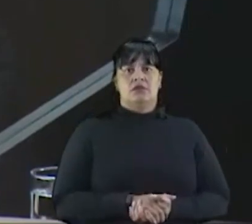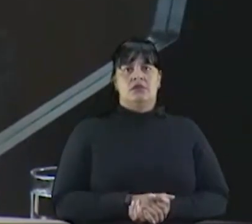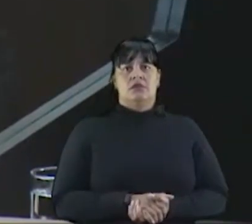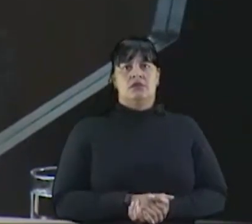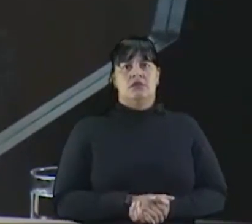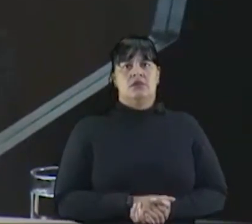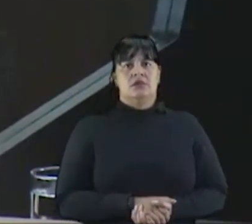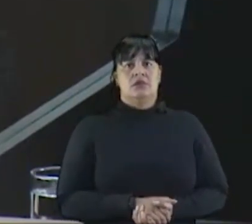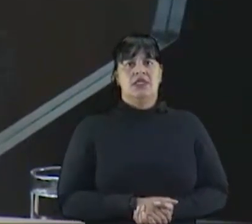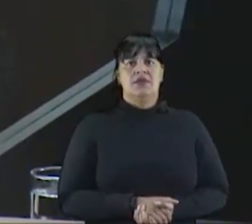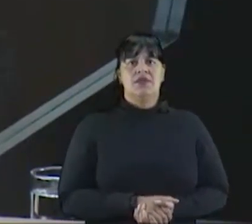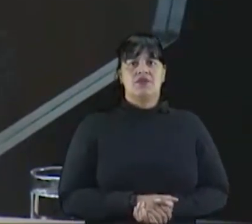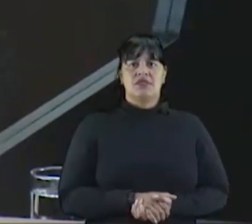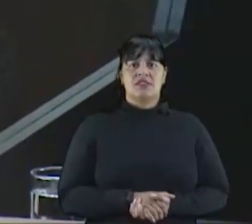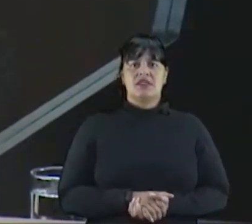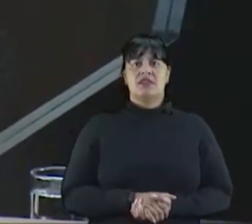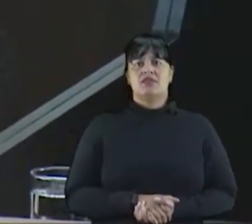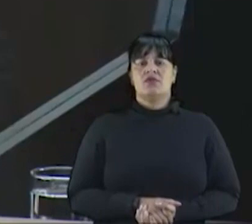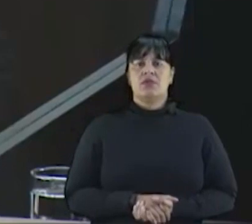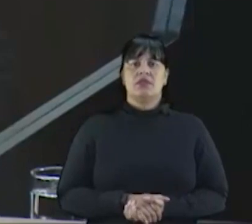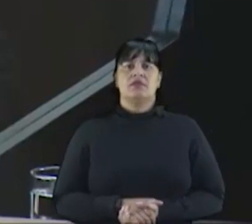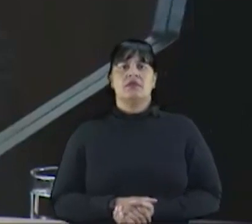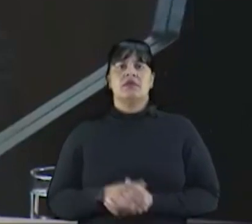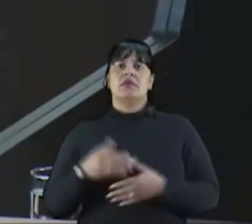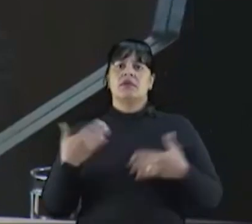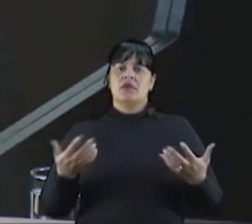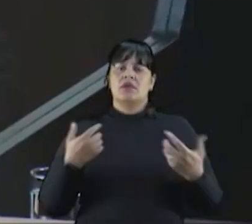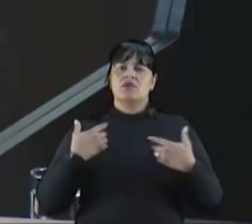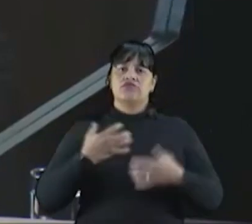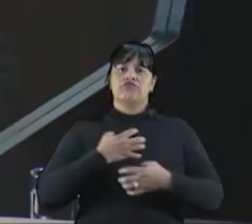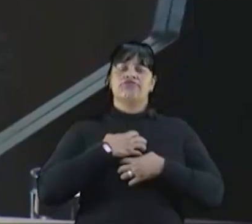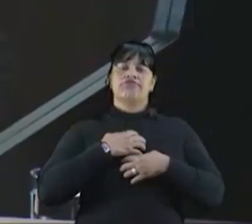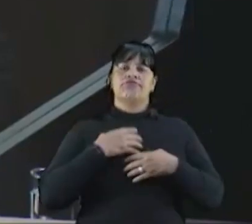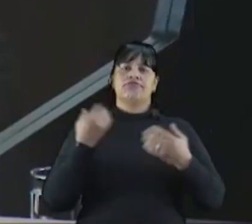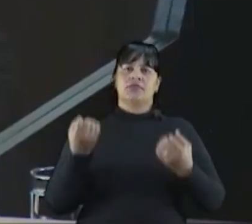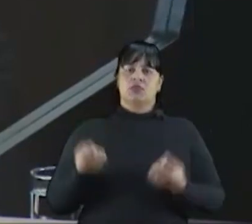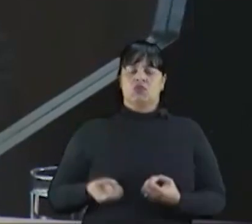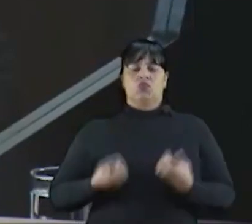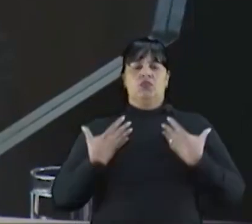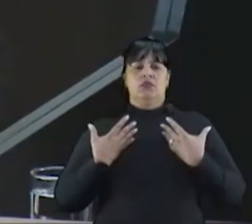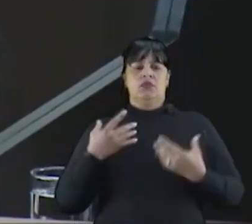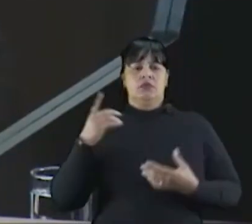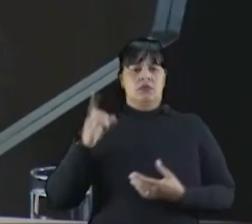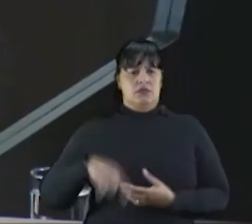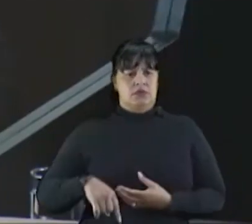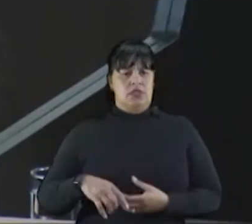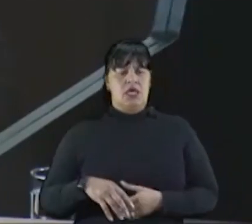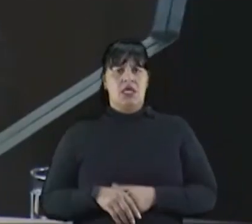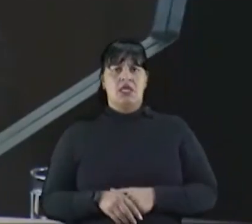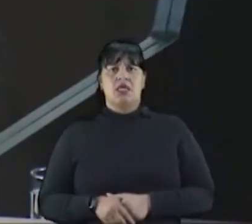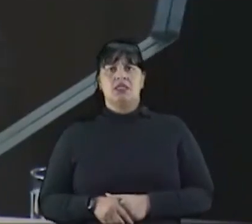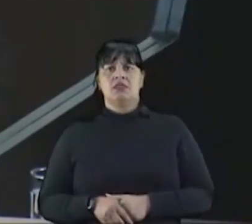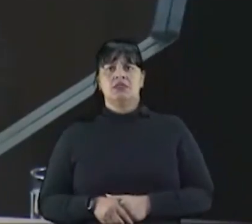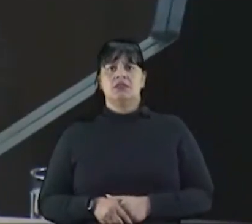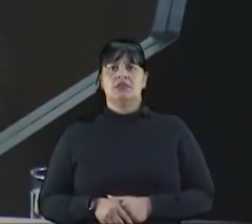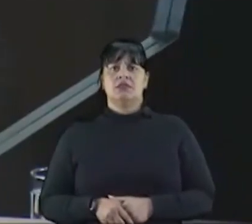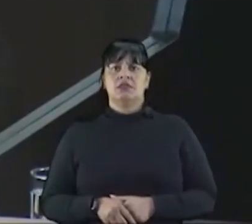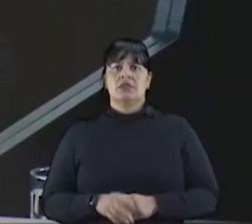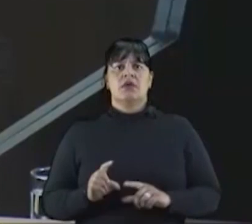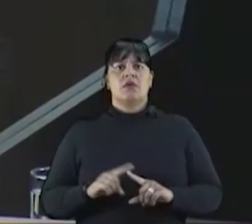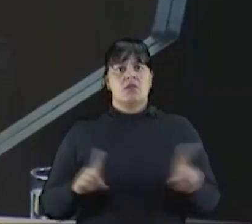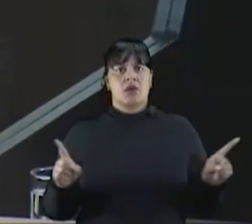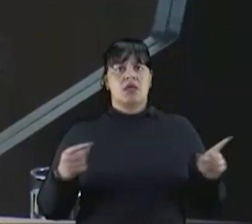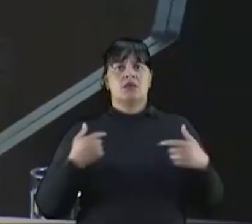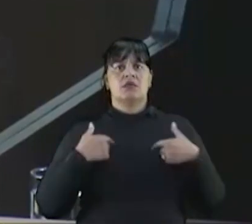contrariou o parecer da área técnica e não suspendeu o início de novas obras suspeitas Ministro Jorge Oliveira foi indicado para